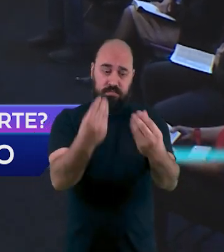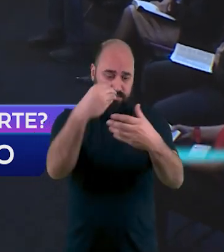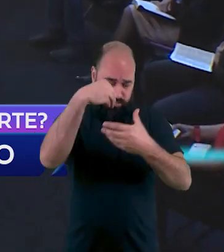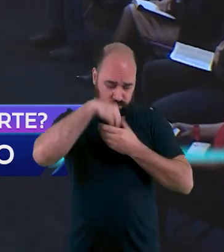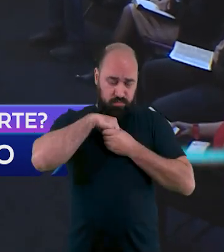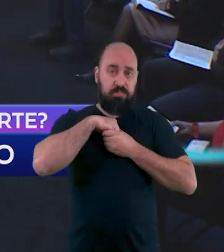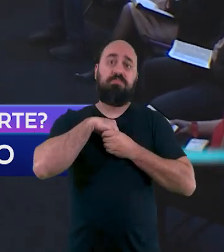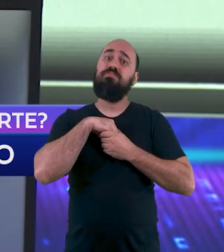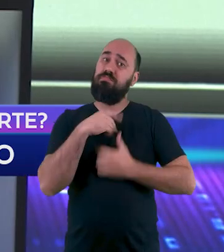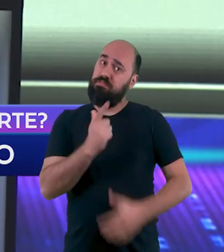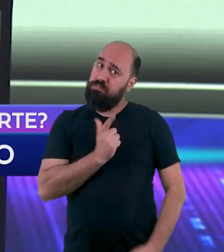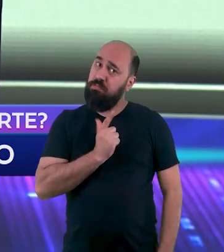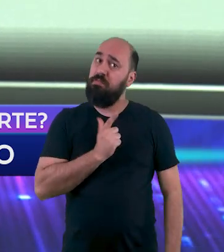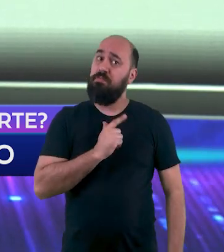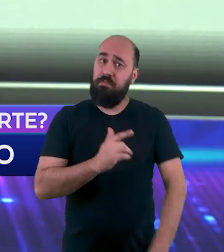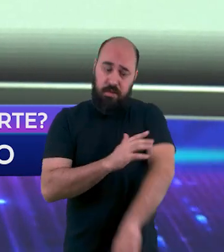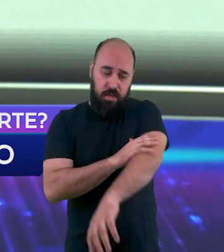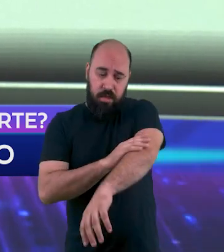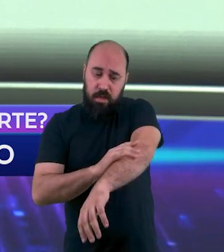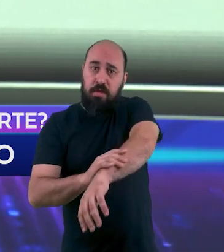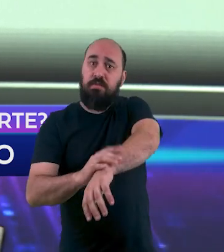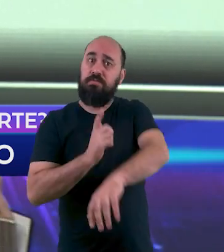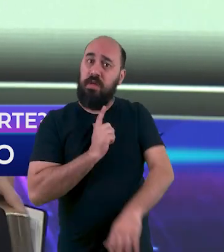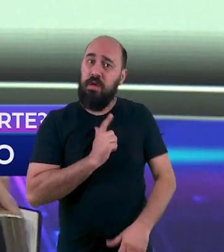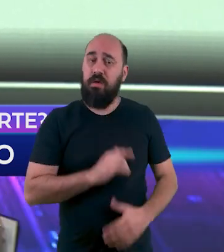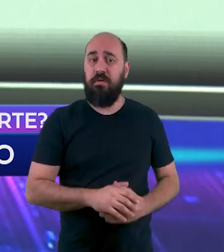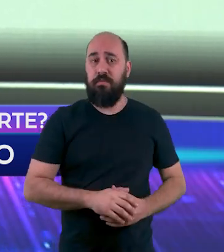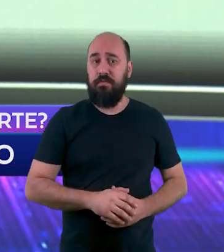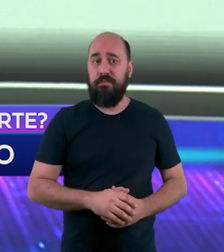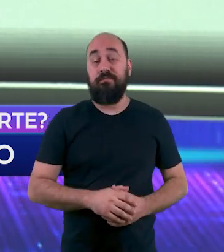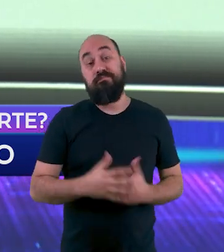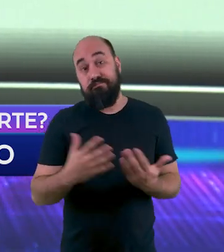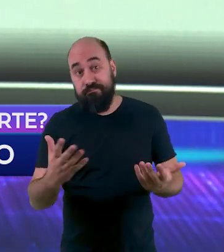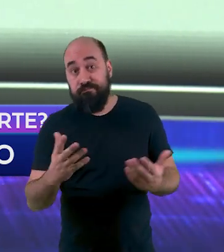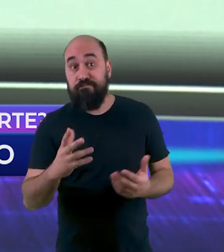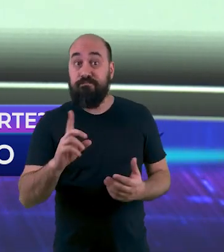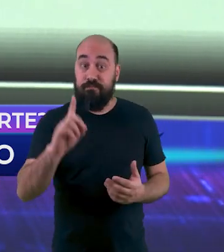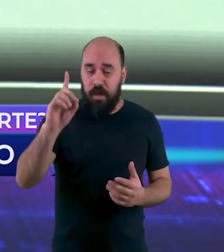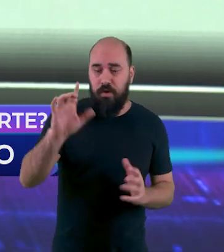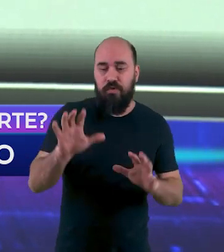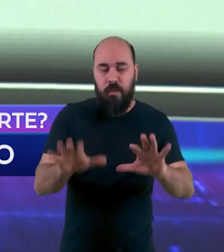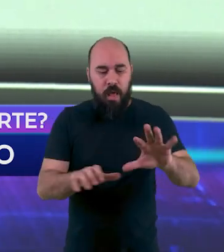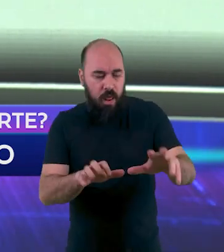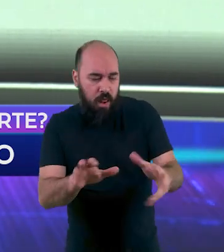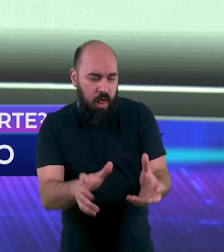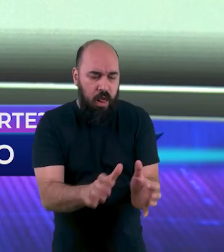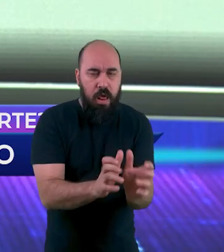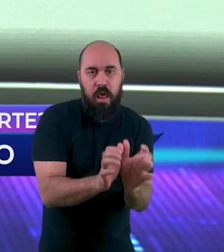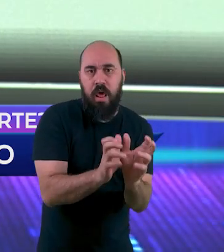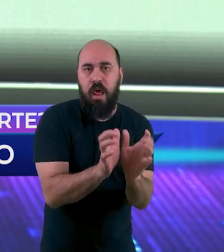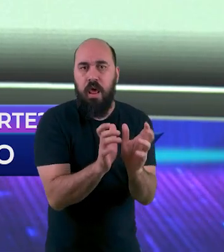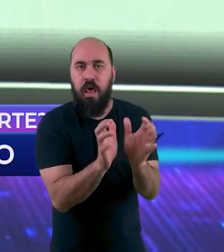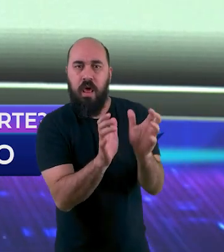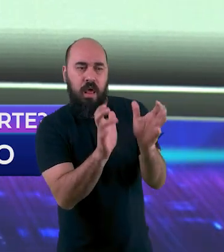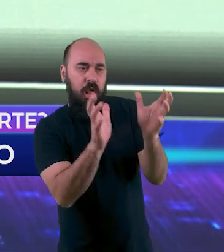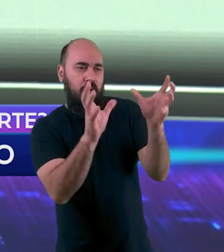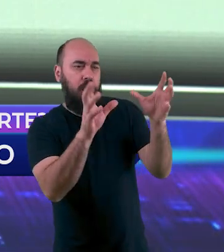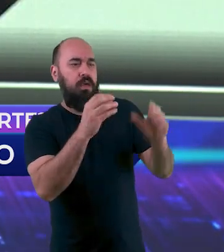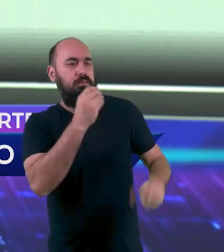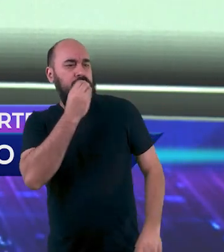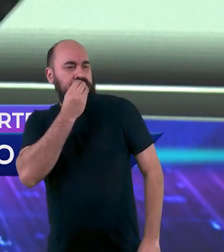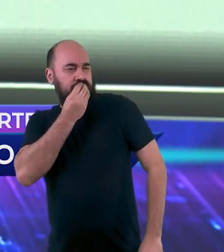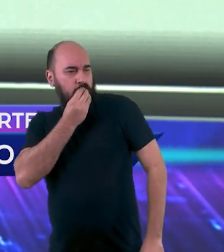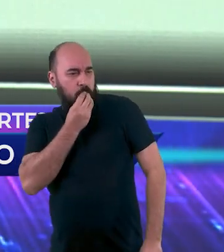molda. E a Bíblia diz que ele sopra o fôlego de vida. Ele dá